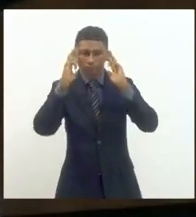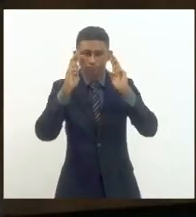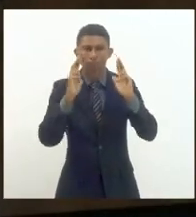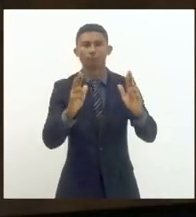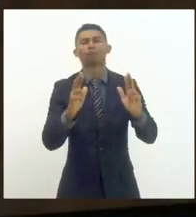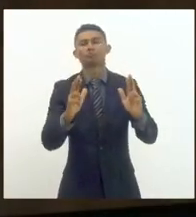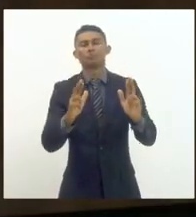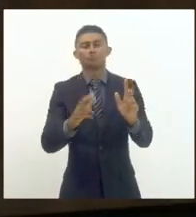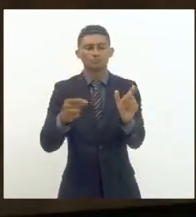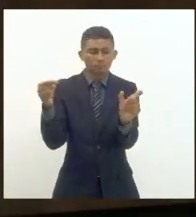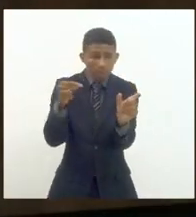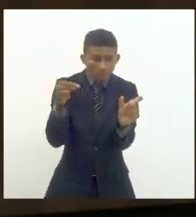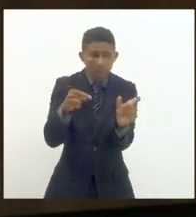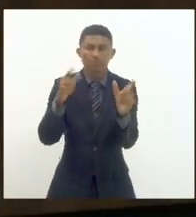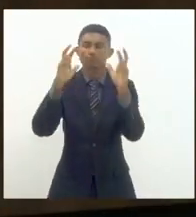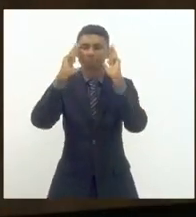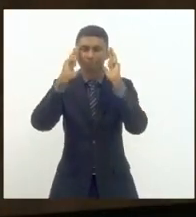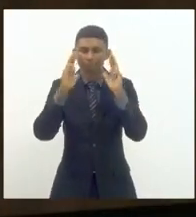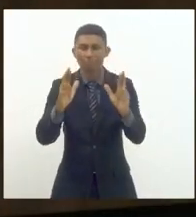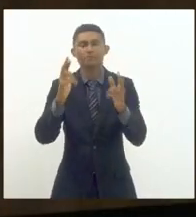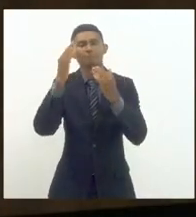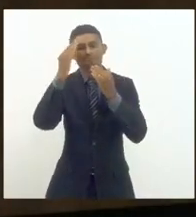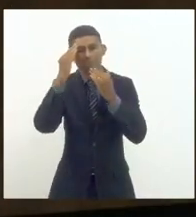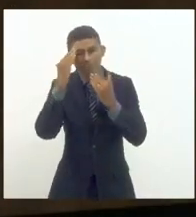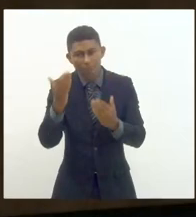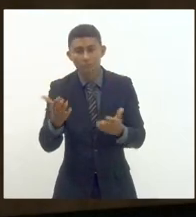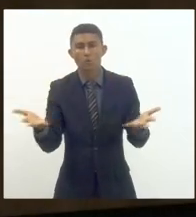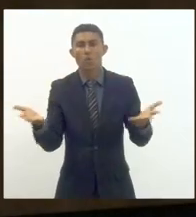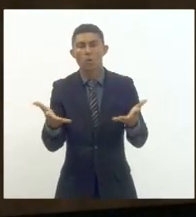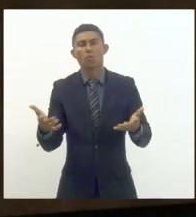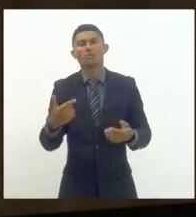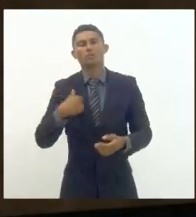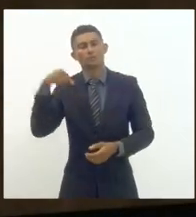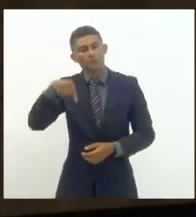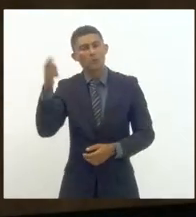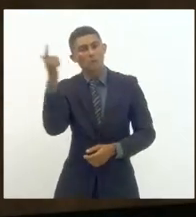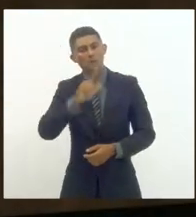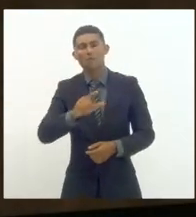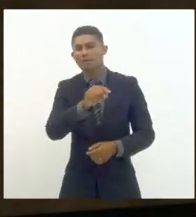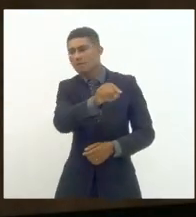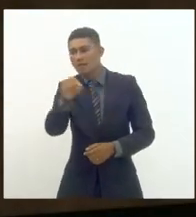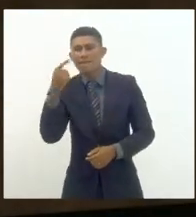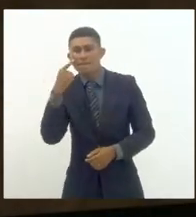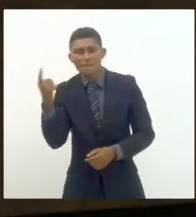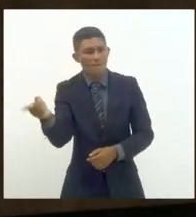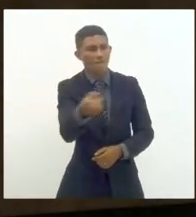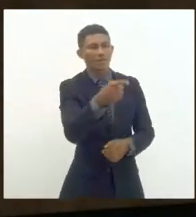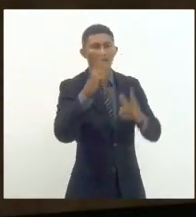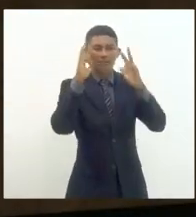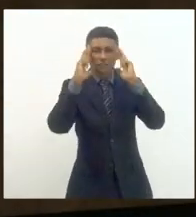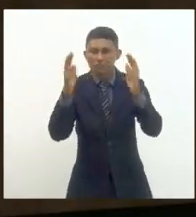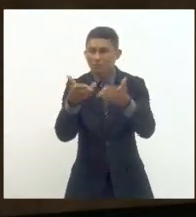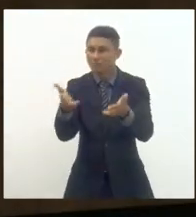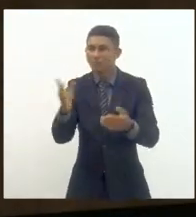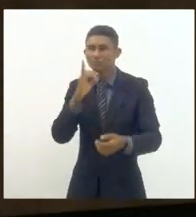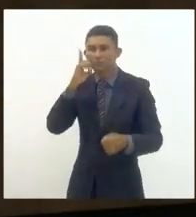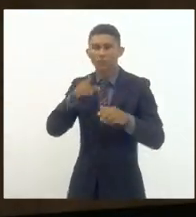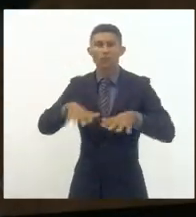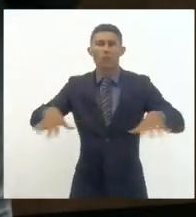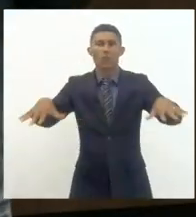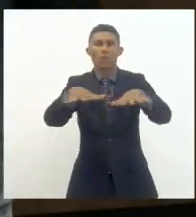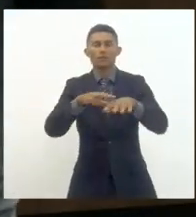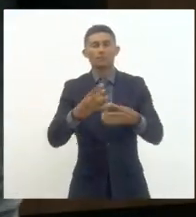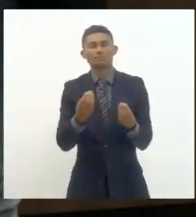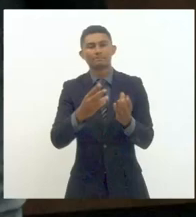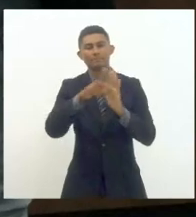é a palavra que eu quero agradecer nesse plenário que eu encontrei hoje, foi o respeito com os meus pares para a condução